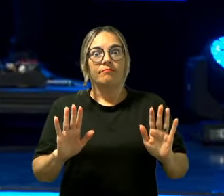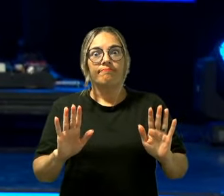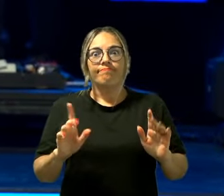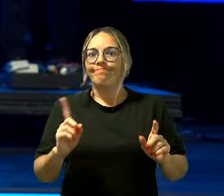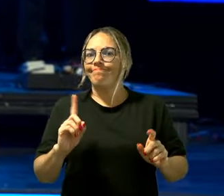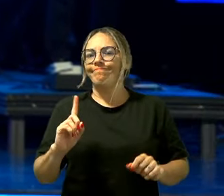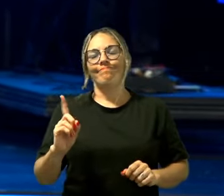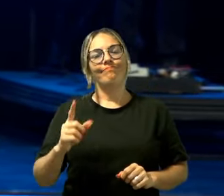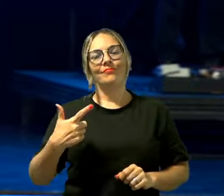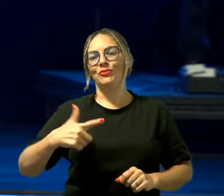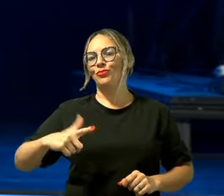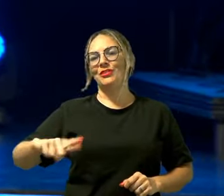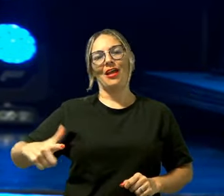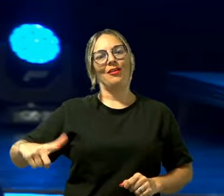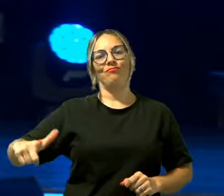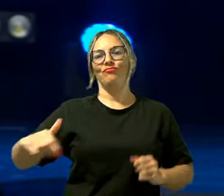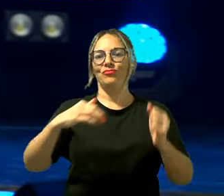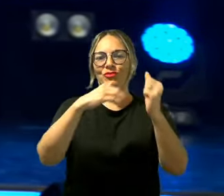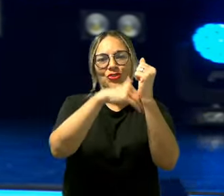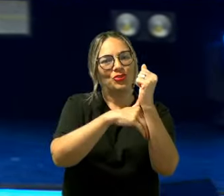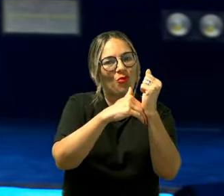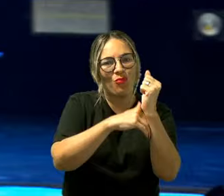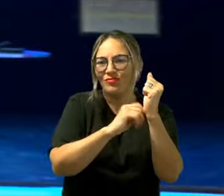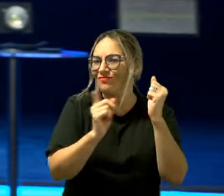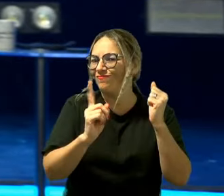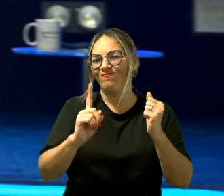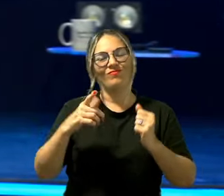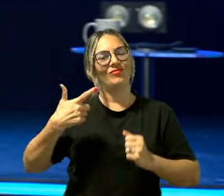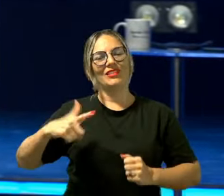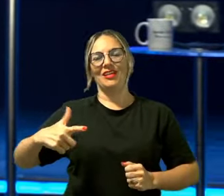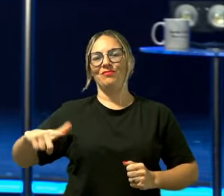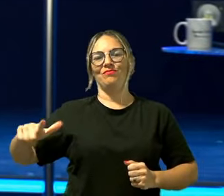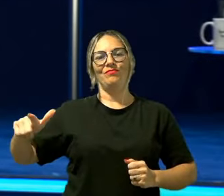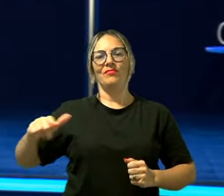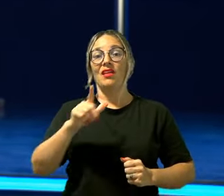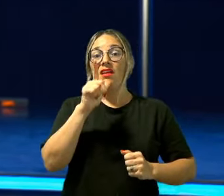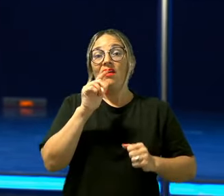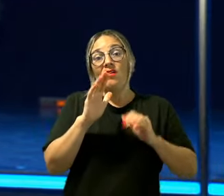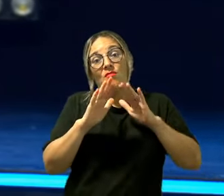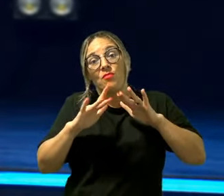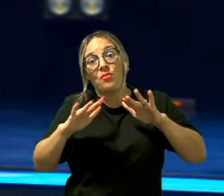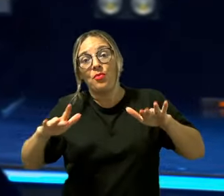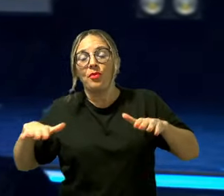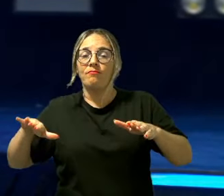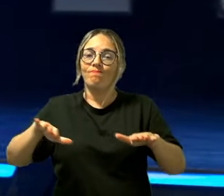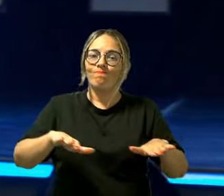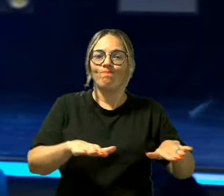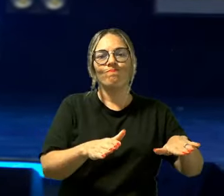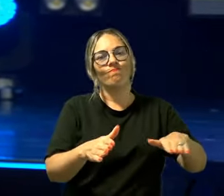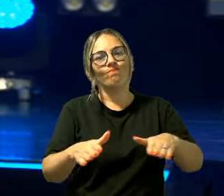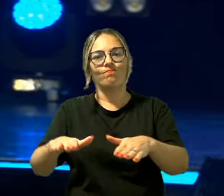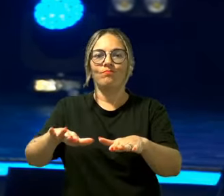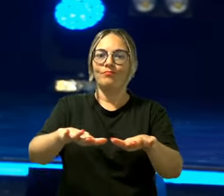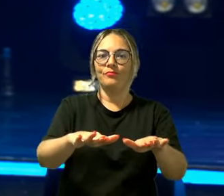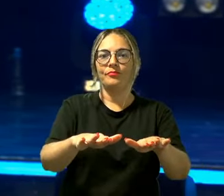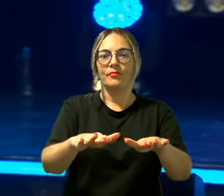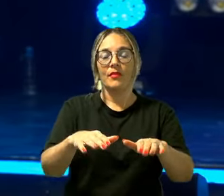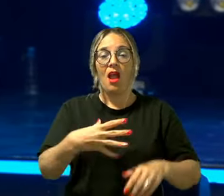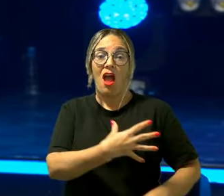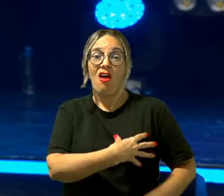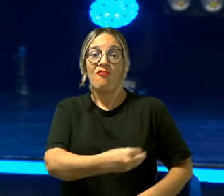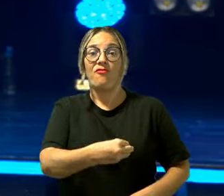esconder, coloca no rio. Aí Deus vai conduzindo, está no rio. Aí a filha de Faraó vai lá